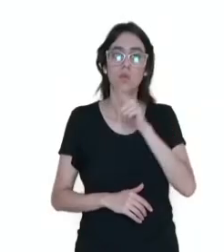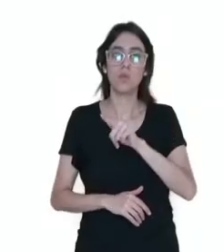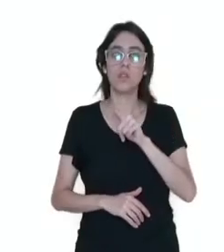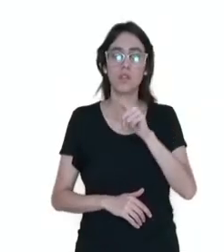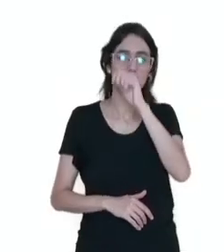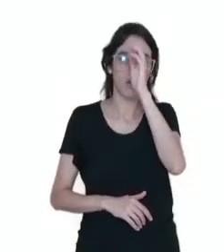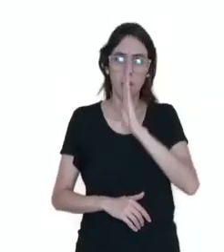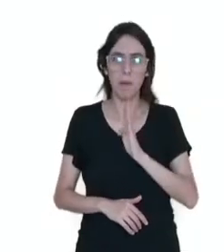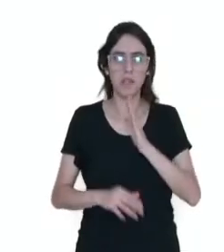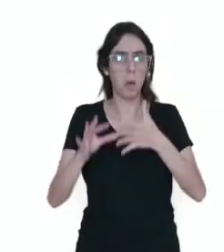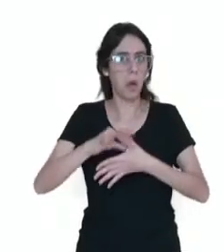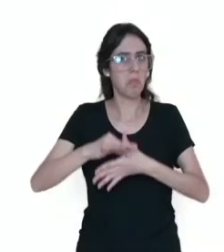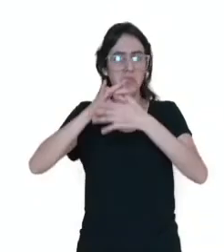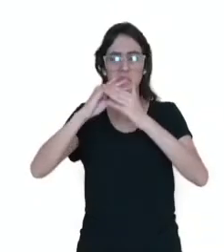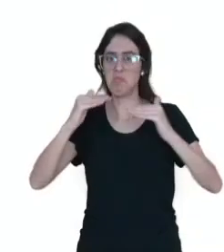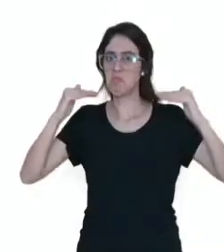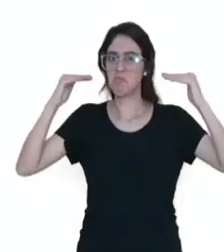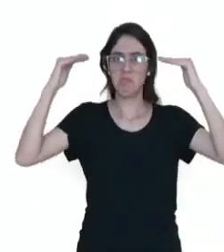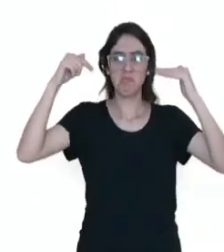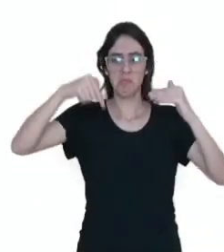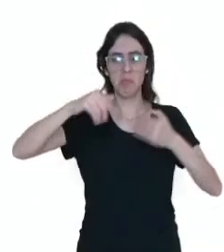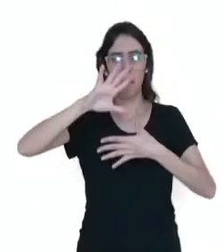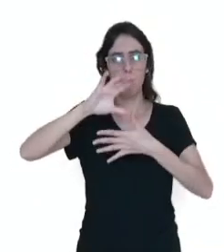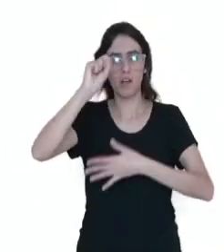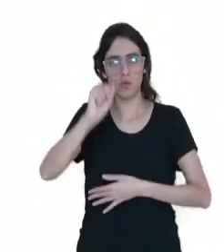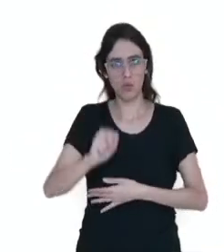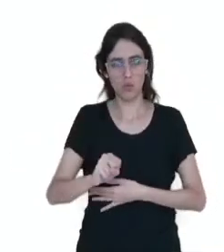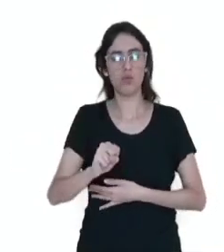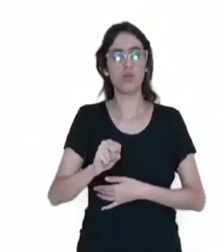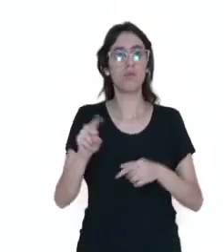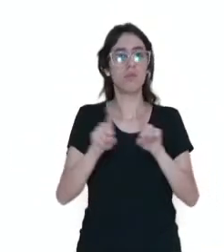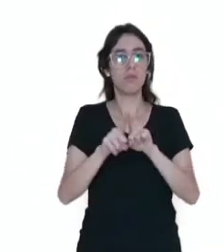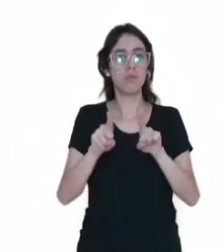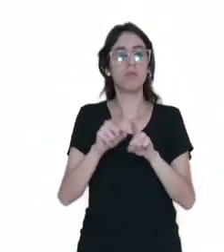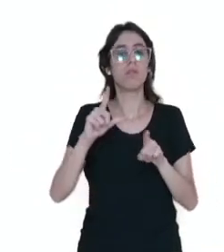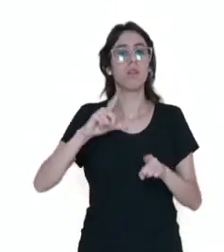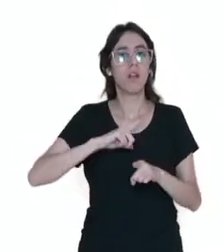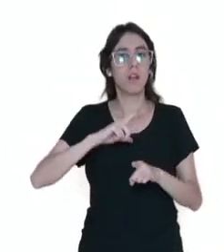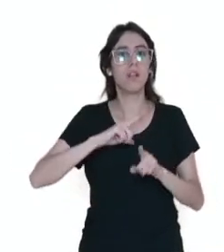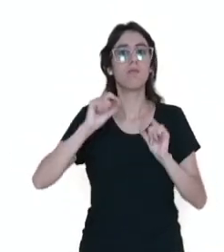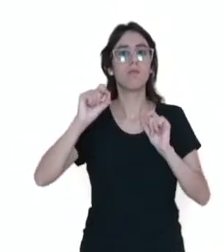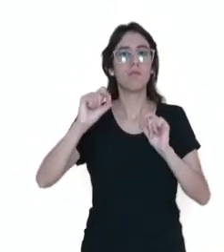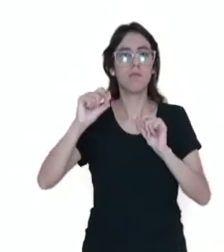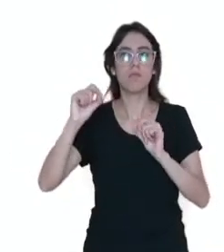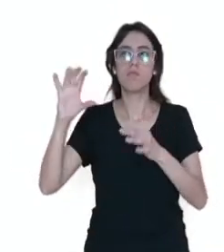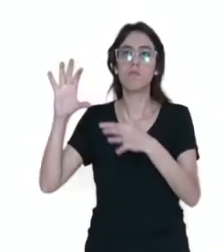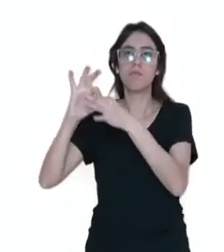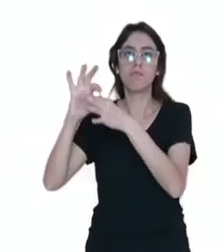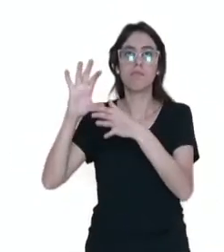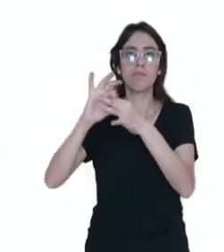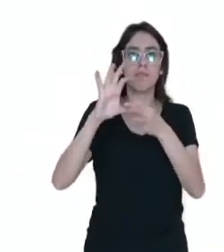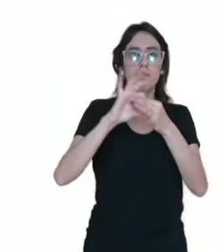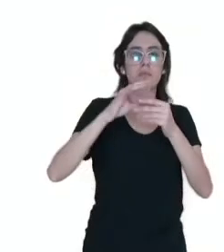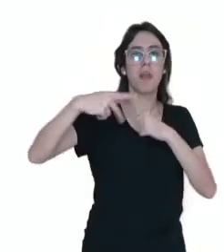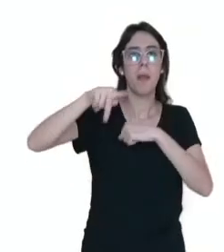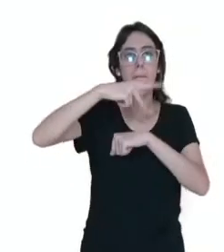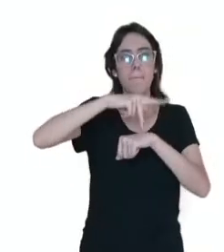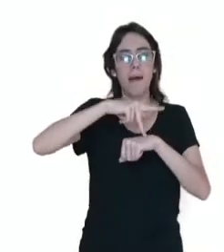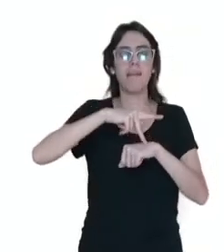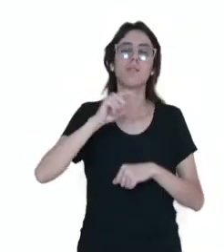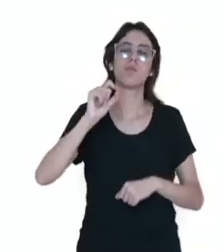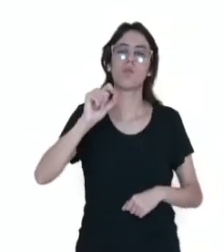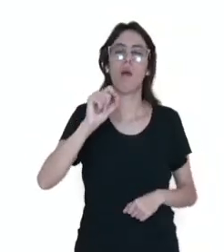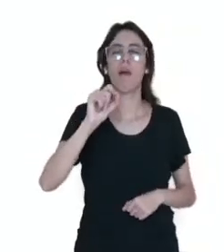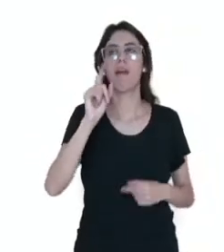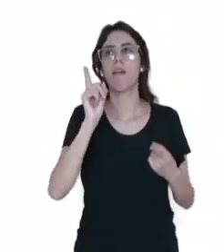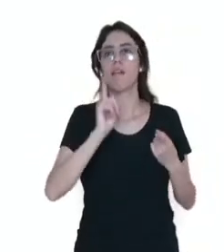Sul, dentro do Mercosul principalmente, e estreitou relações comerciais com países emergentes, como o caso